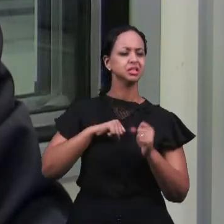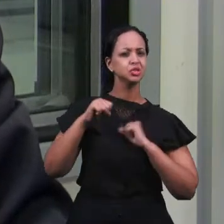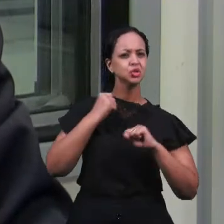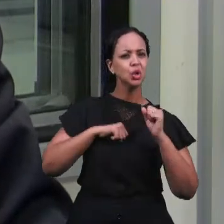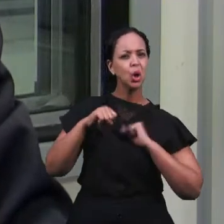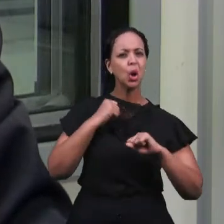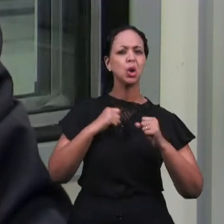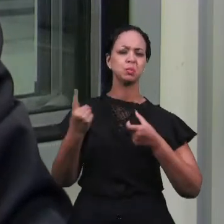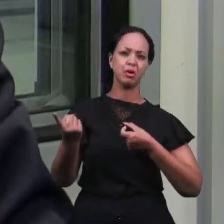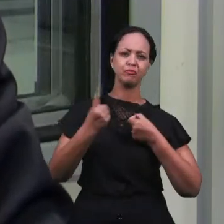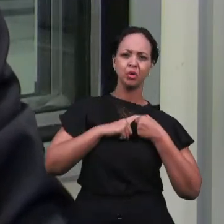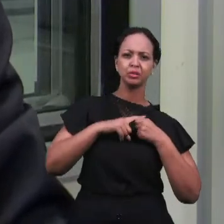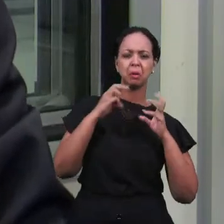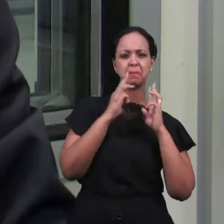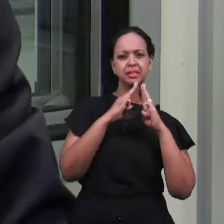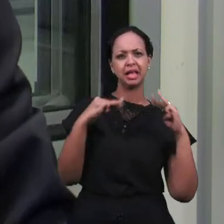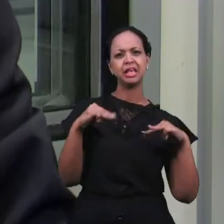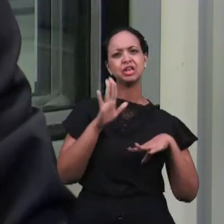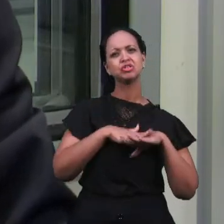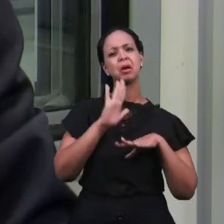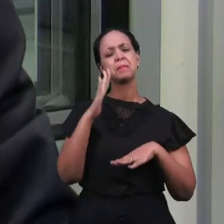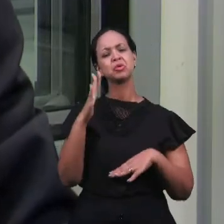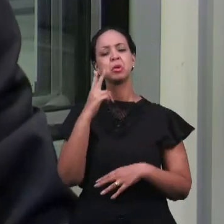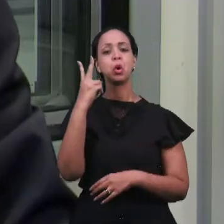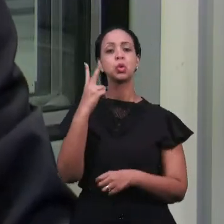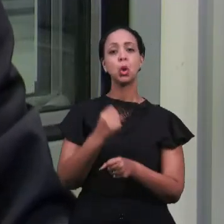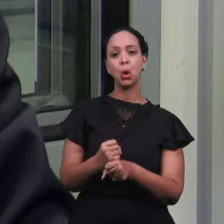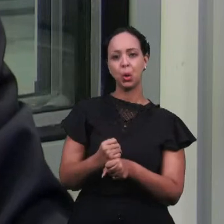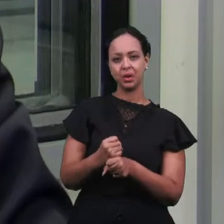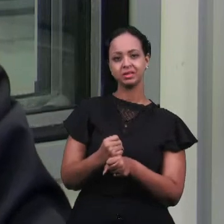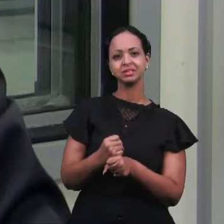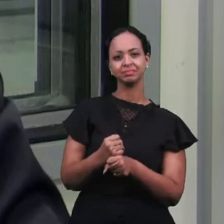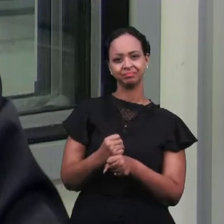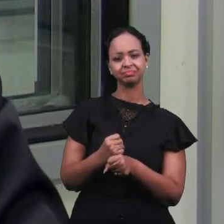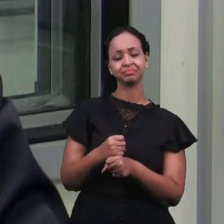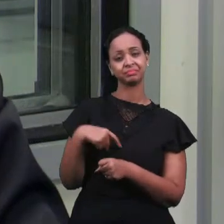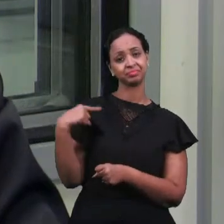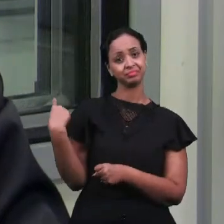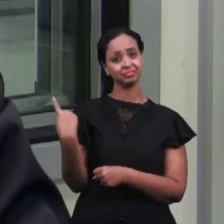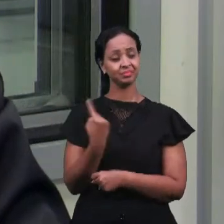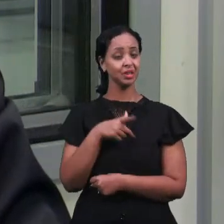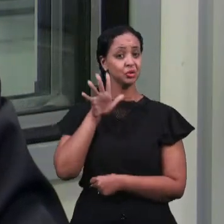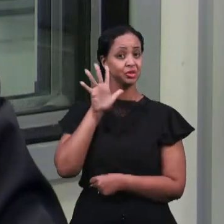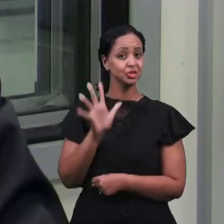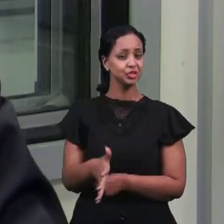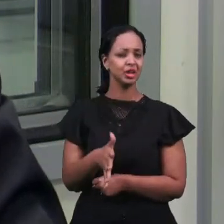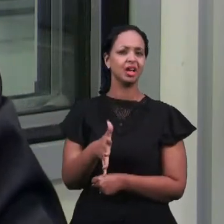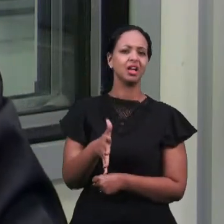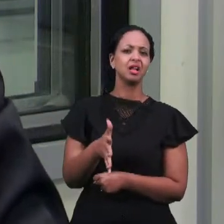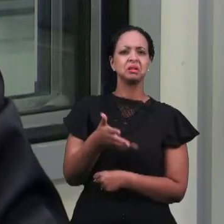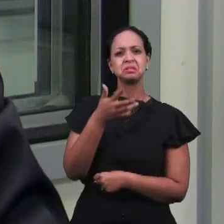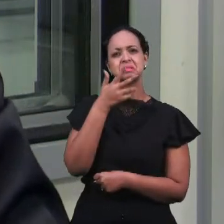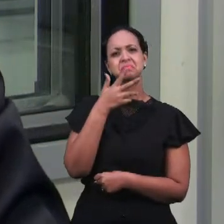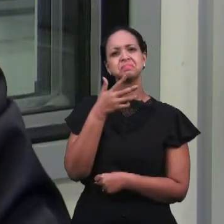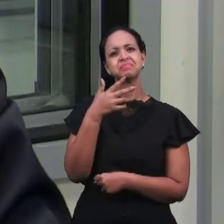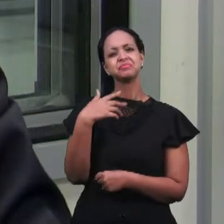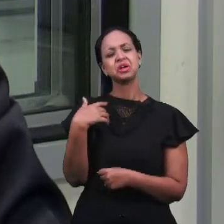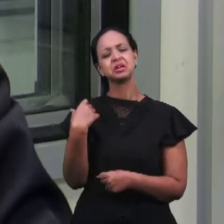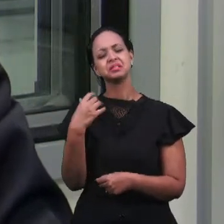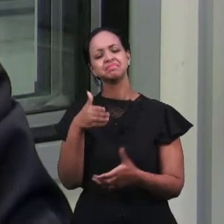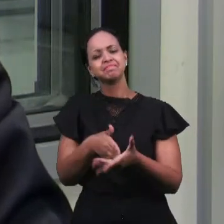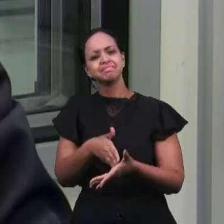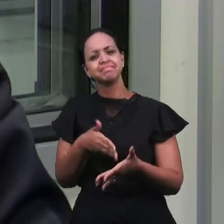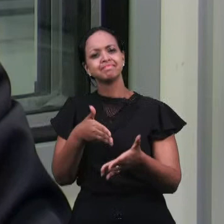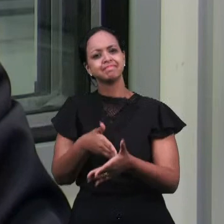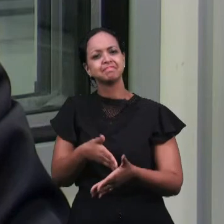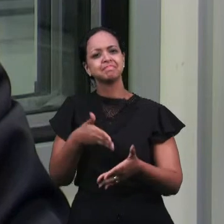poder retornar ao Manaim. Já são praticamente 2 anos, né, que nós estamos já, de certa forma, impedidos por conta dessa